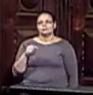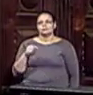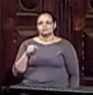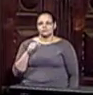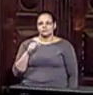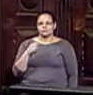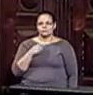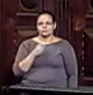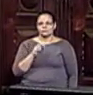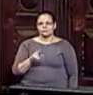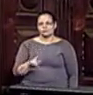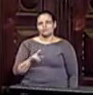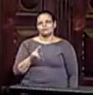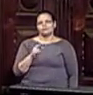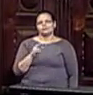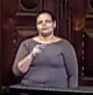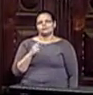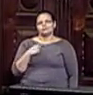senhoras e senhores